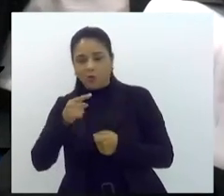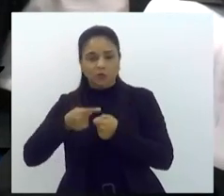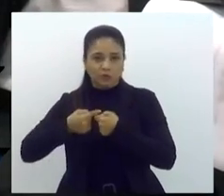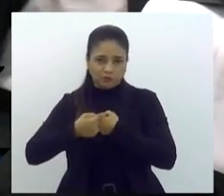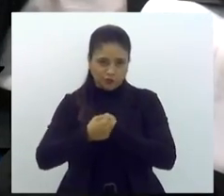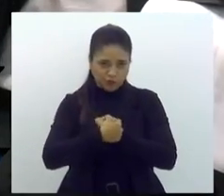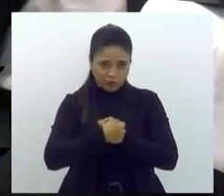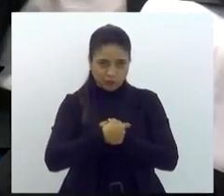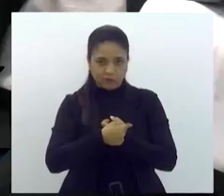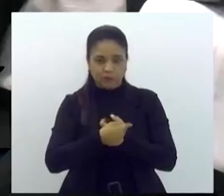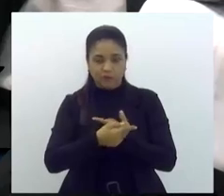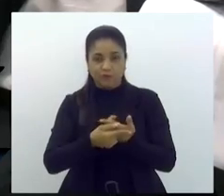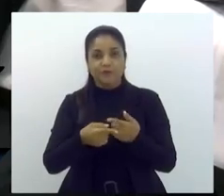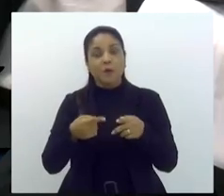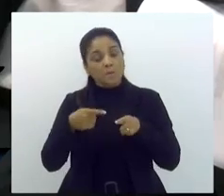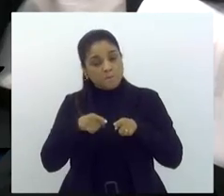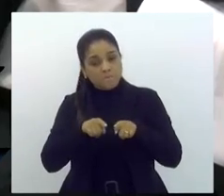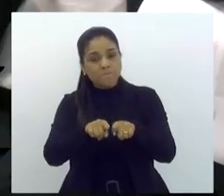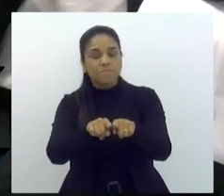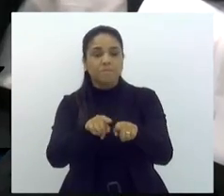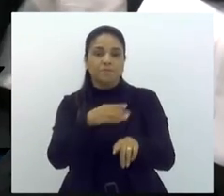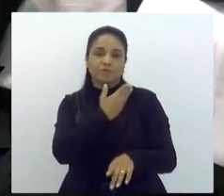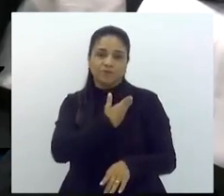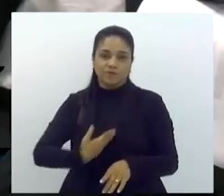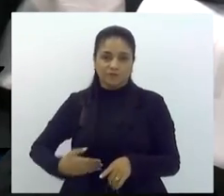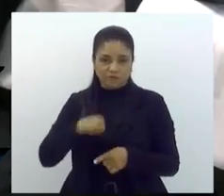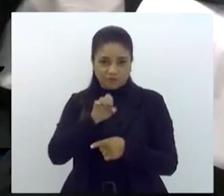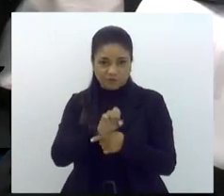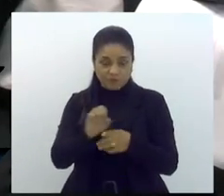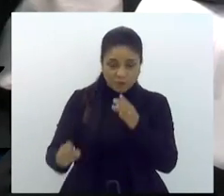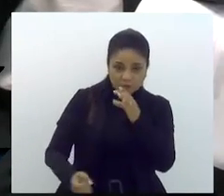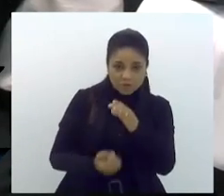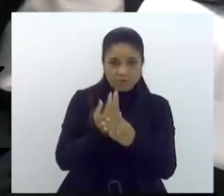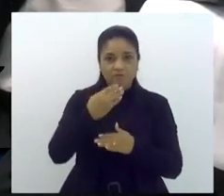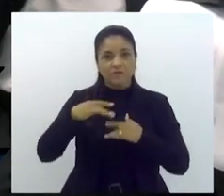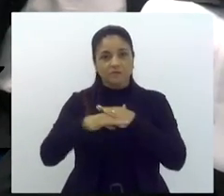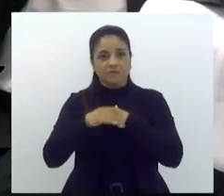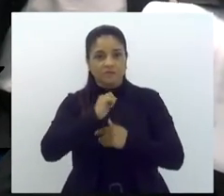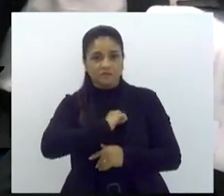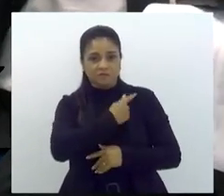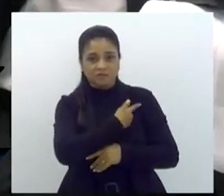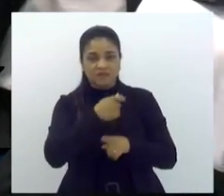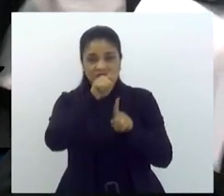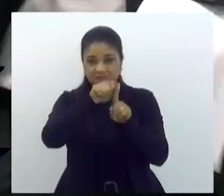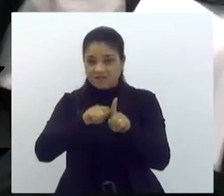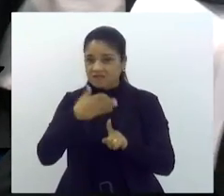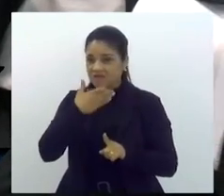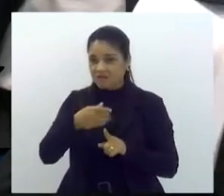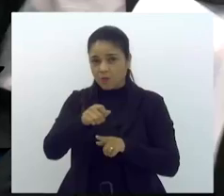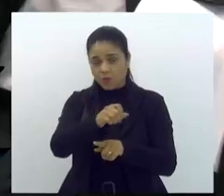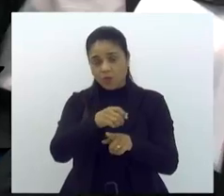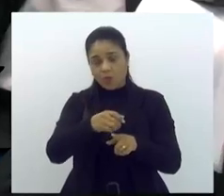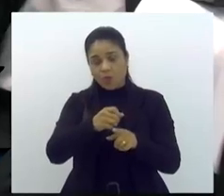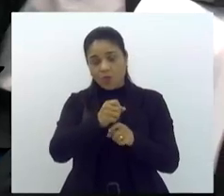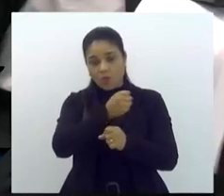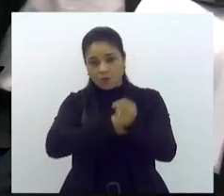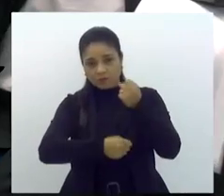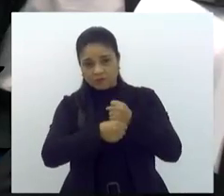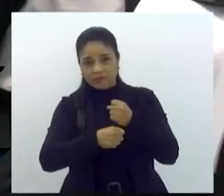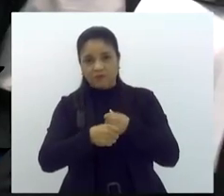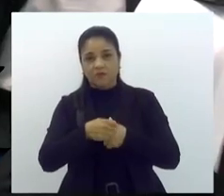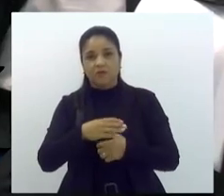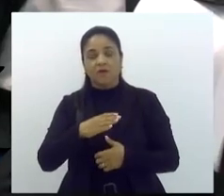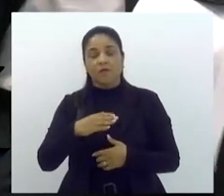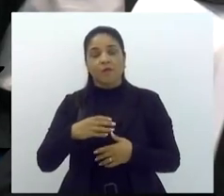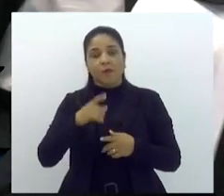ainda também é uma parceria com o governo do estado foi implantado na cidade de São Gonçalo em dezembro do ano passado o h seccor Hospital do